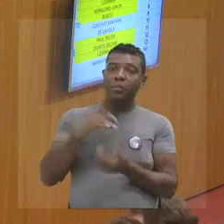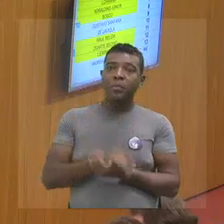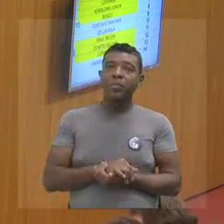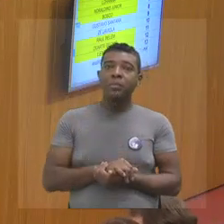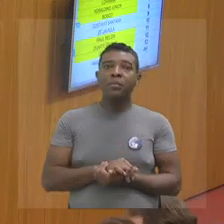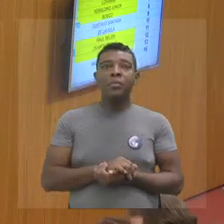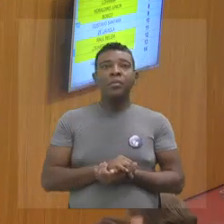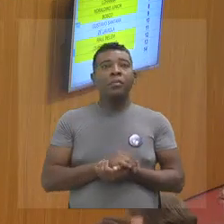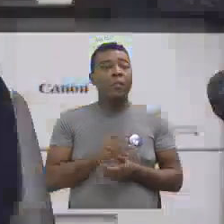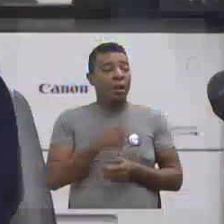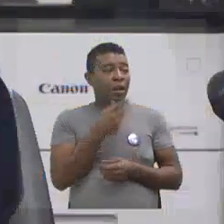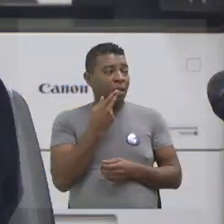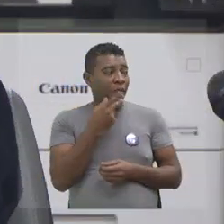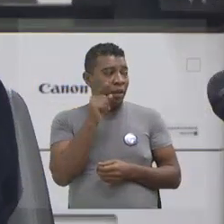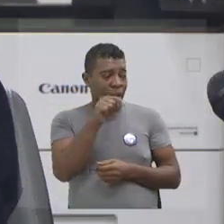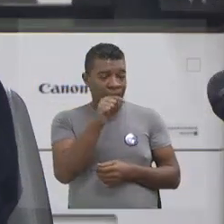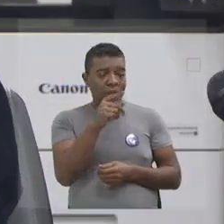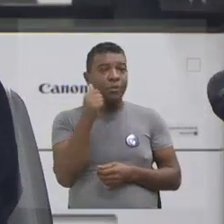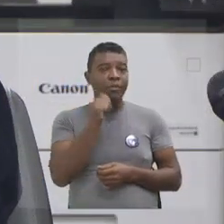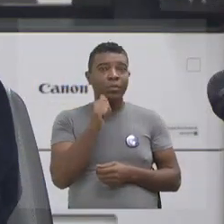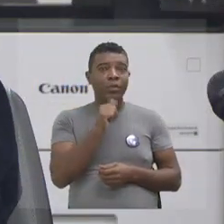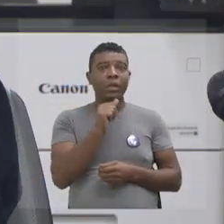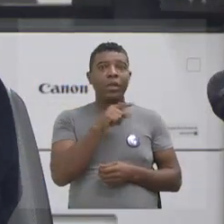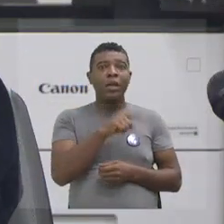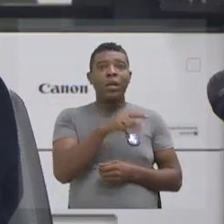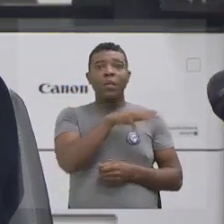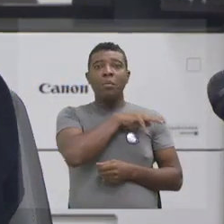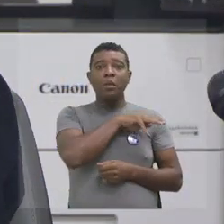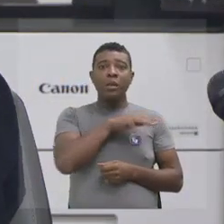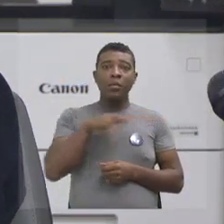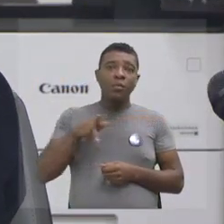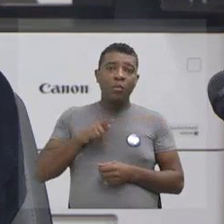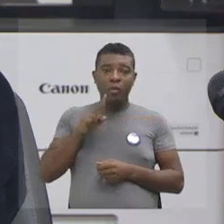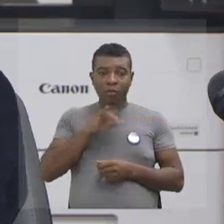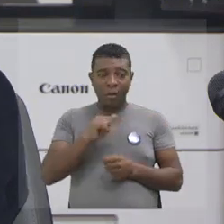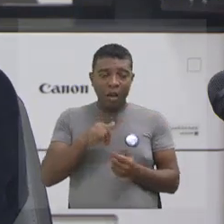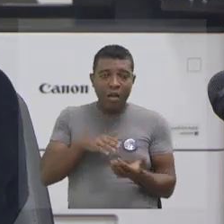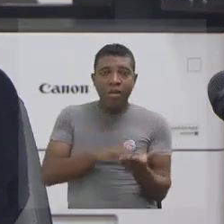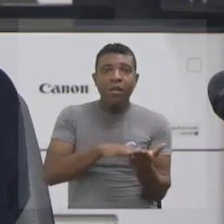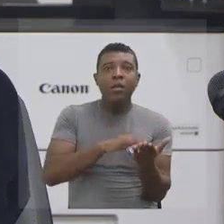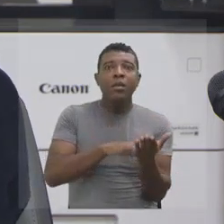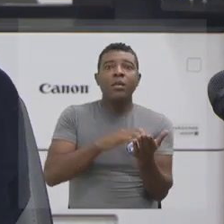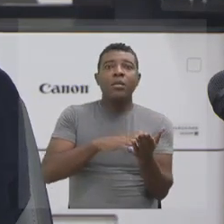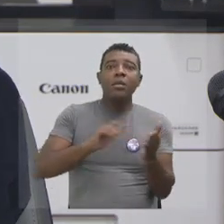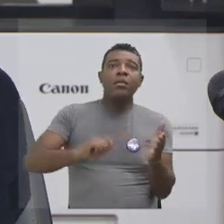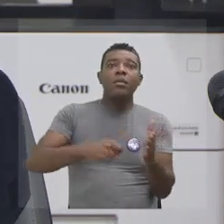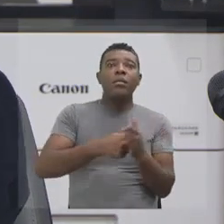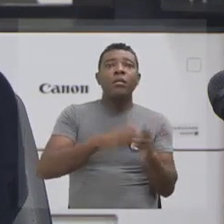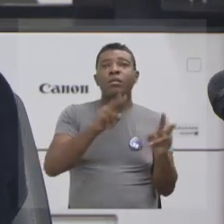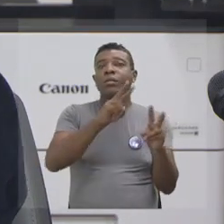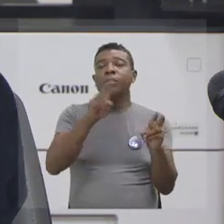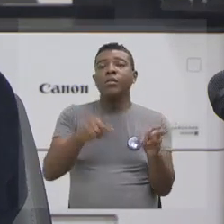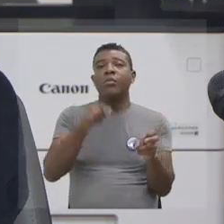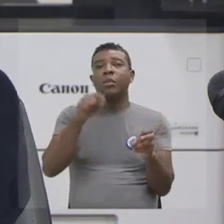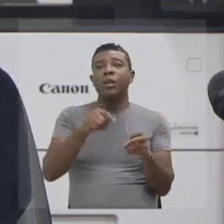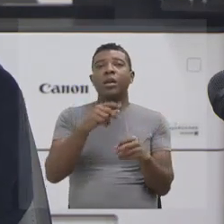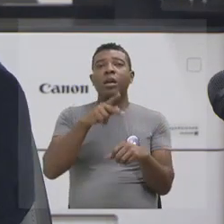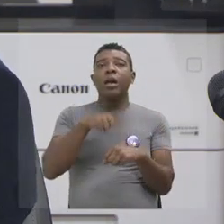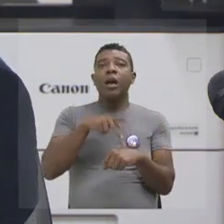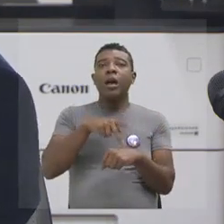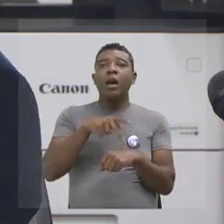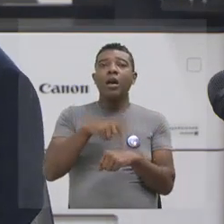Ministério Público irá provocar solicitando o impacto ambiental também para as rochas fundamentais o que que